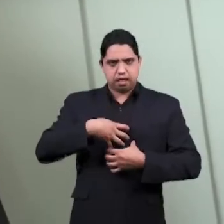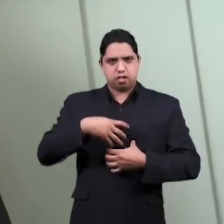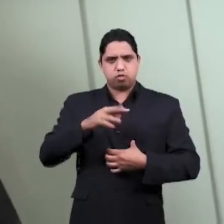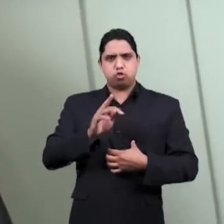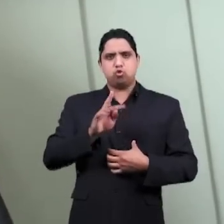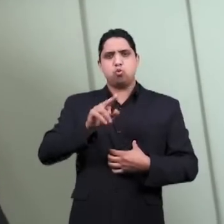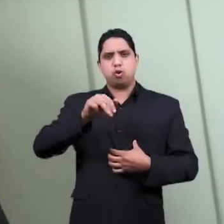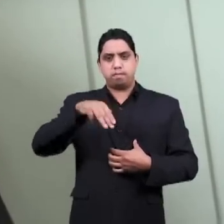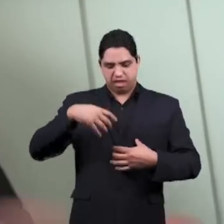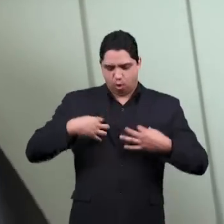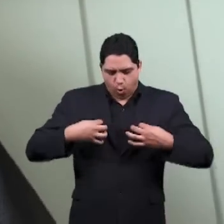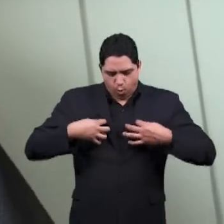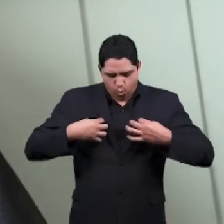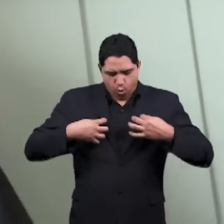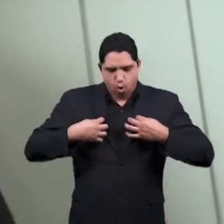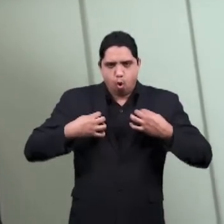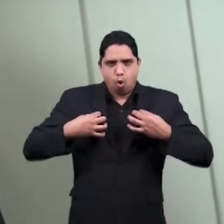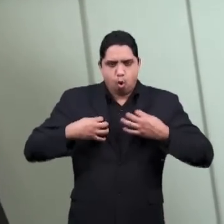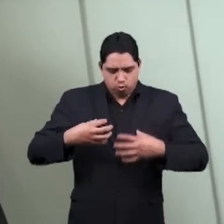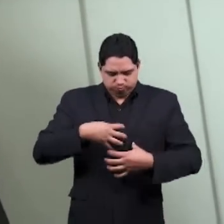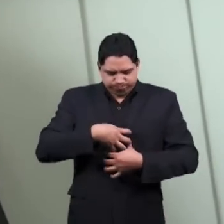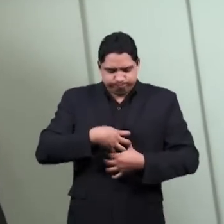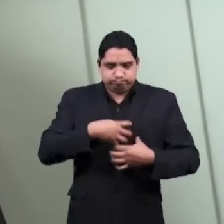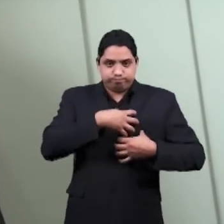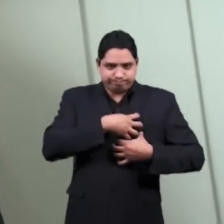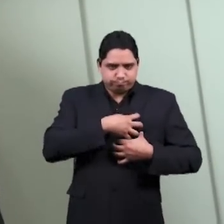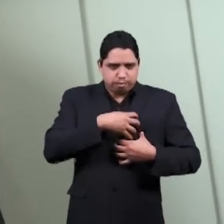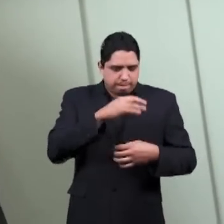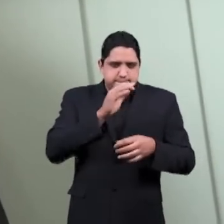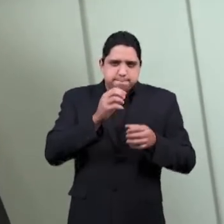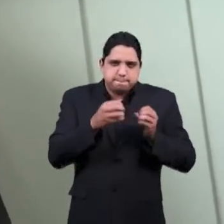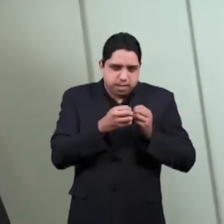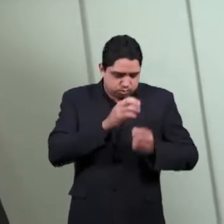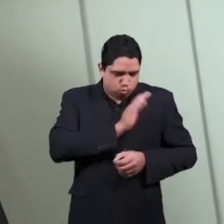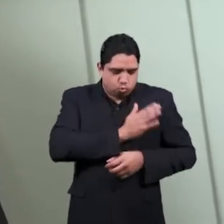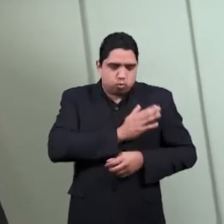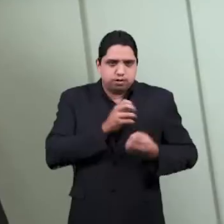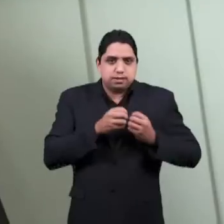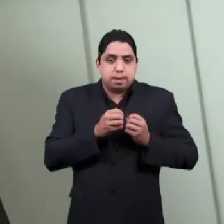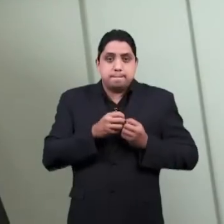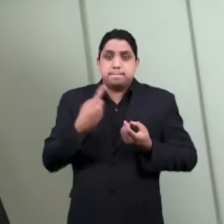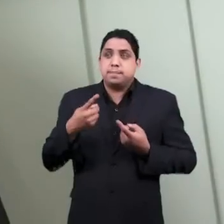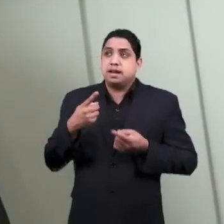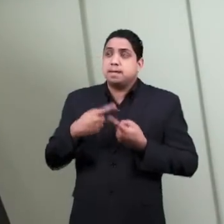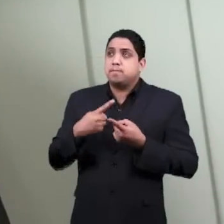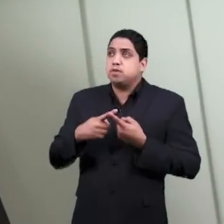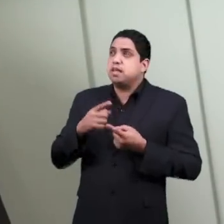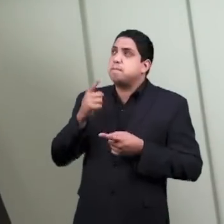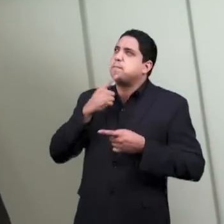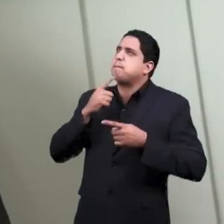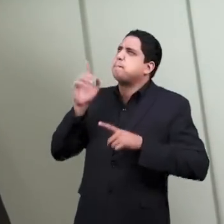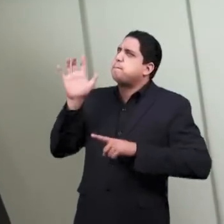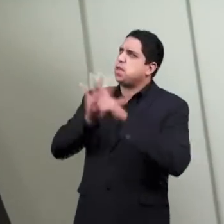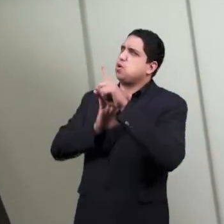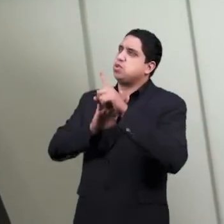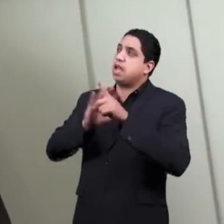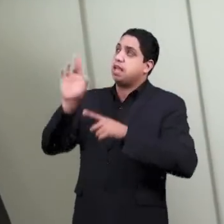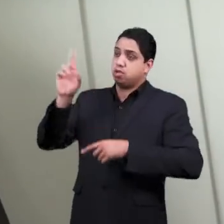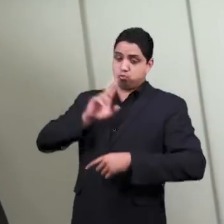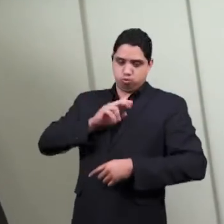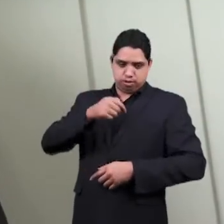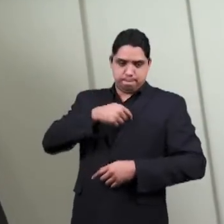usava para consultar a vontade de Deus. Muito bem colocado aqui pela nossa irmã, e